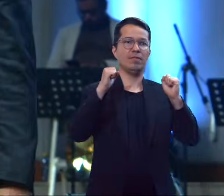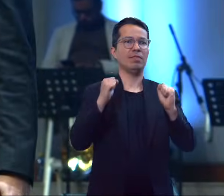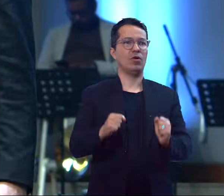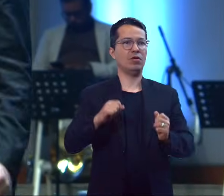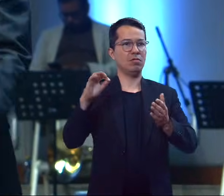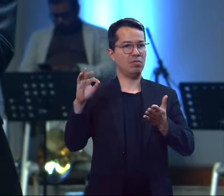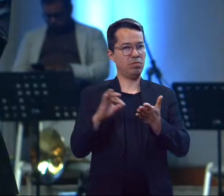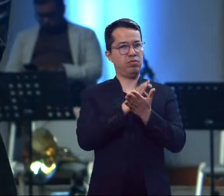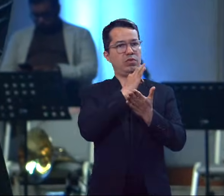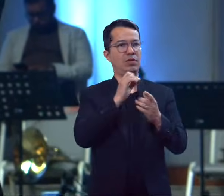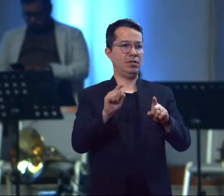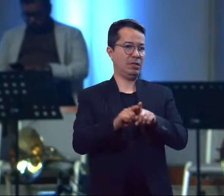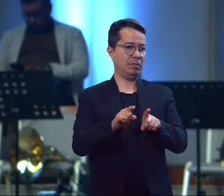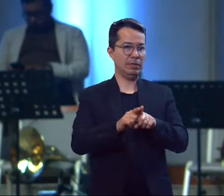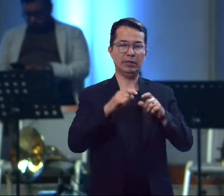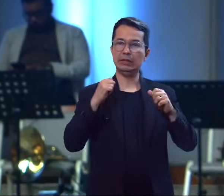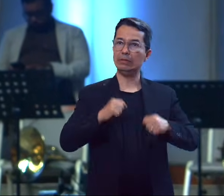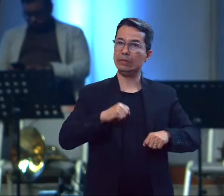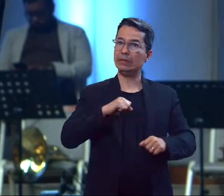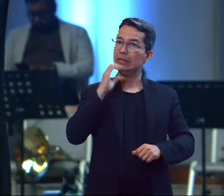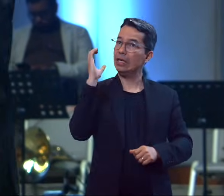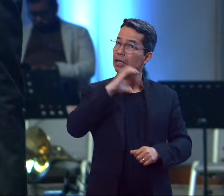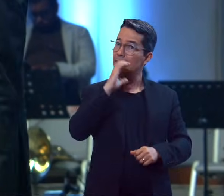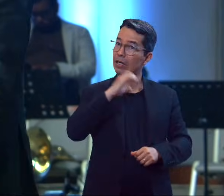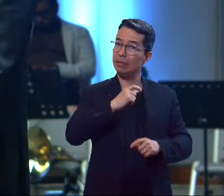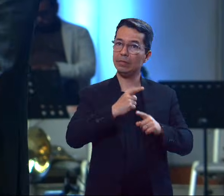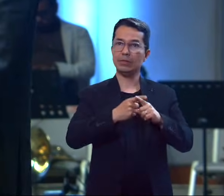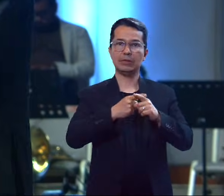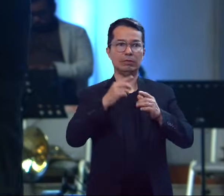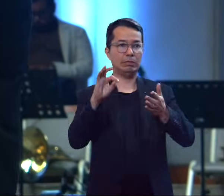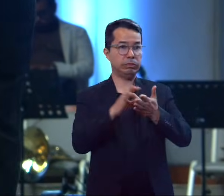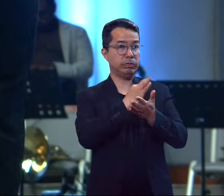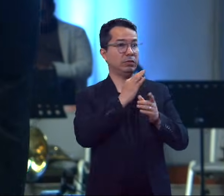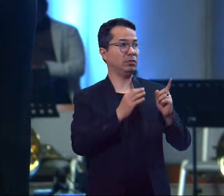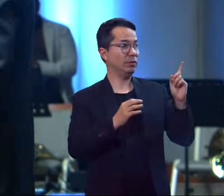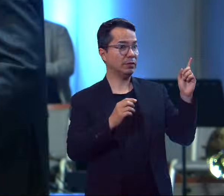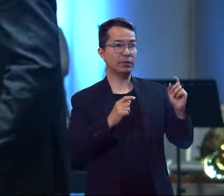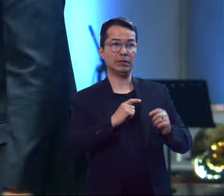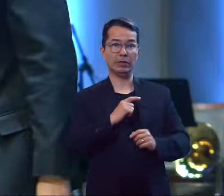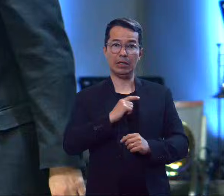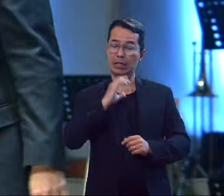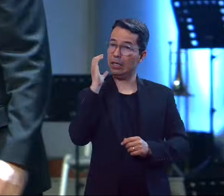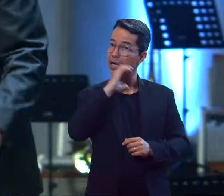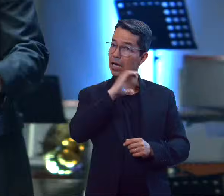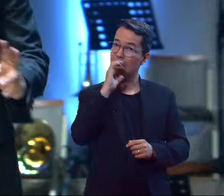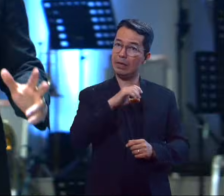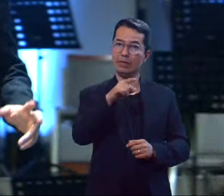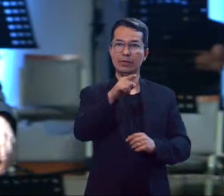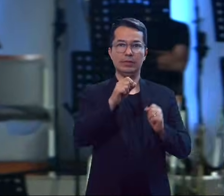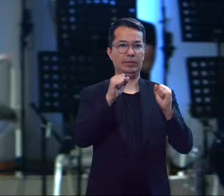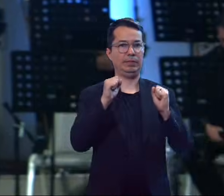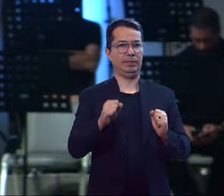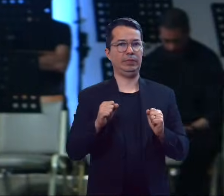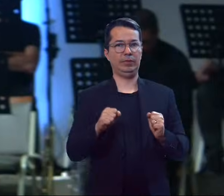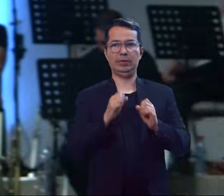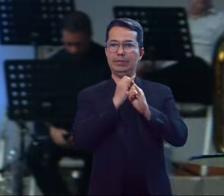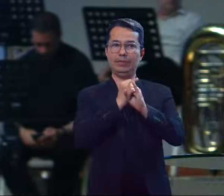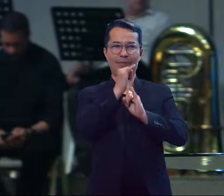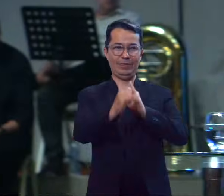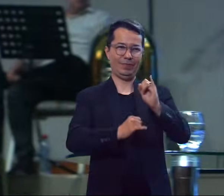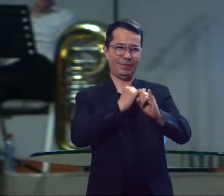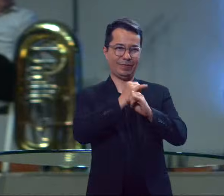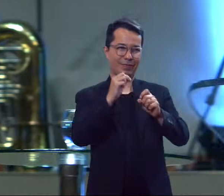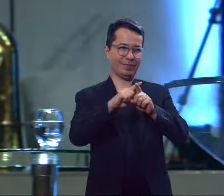nessa área, só faz logo que tem pouquinhas vagas, tá certo? Também está ali o link, você pode entrar lá